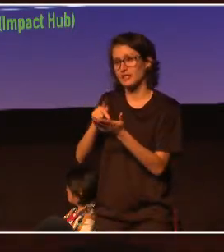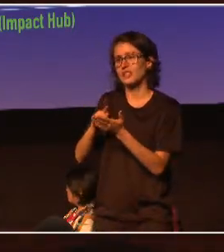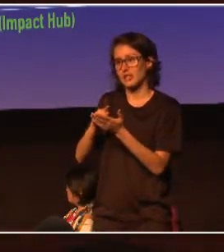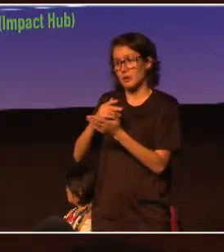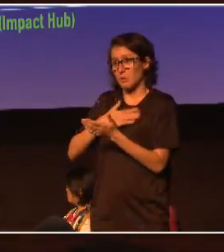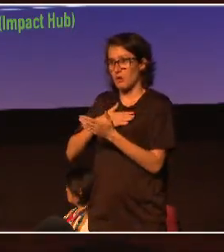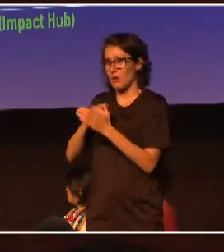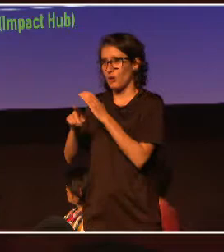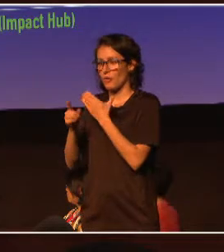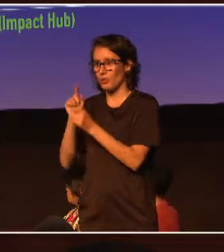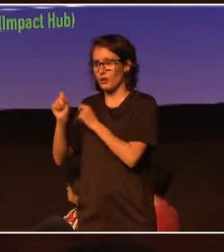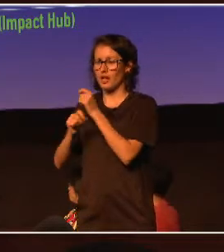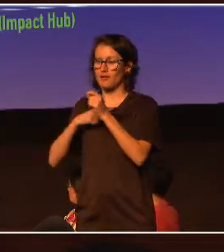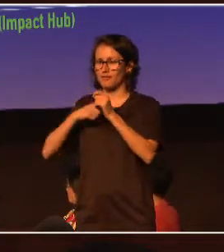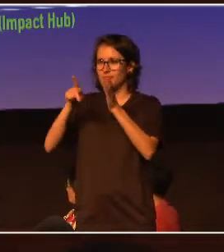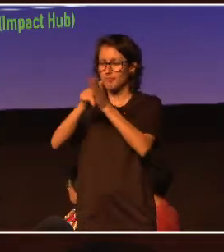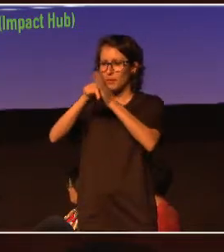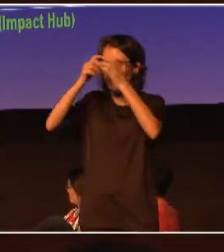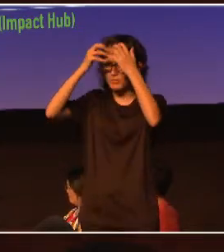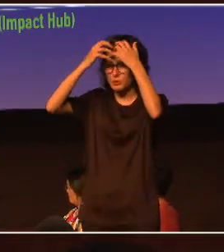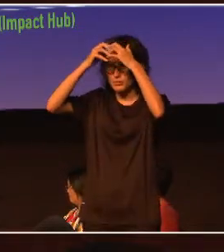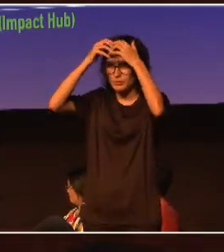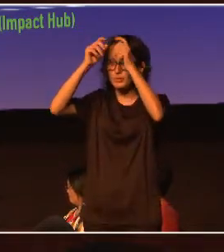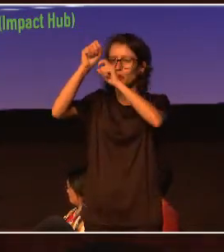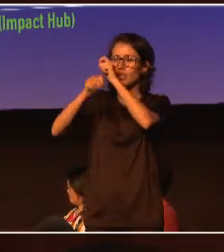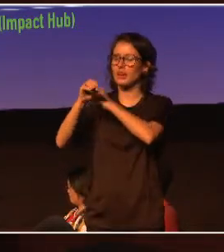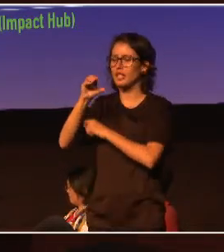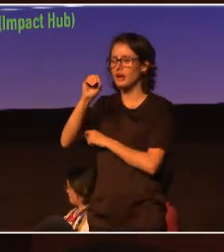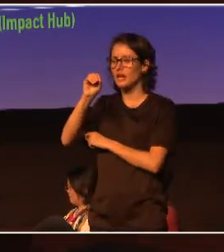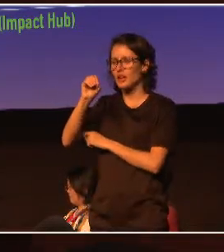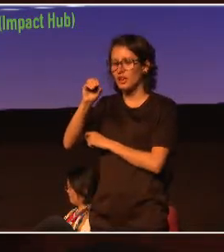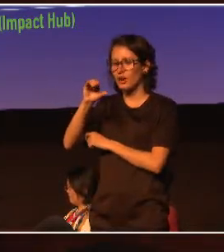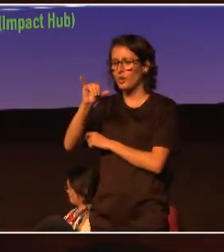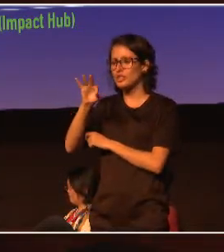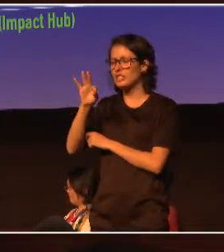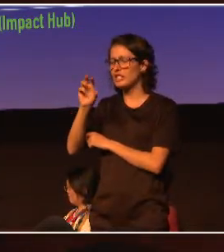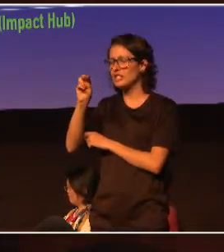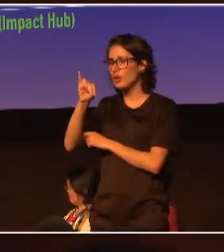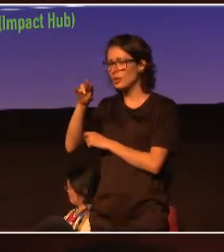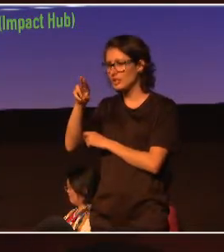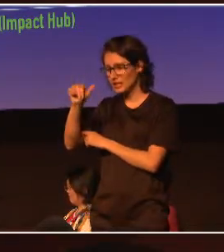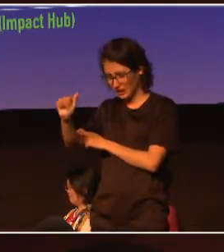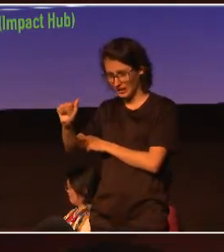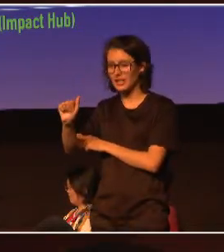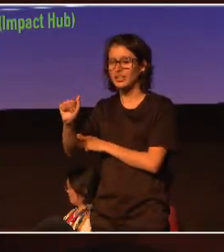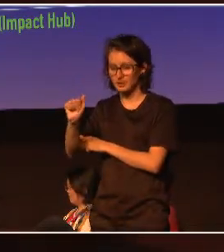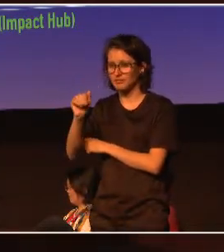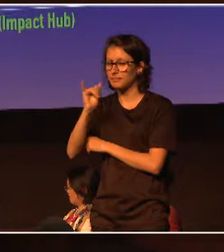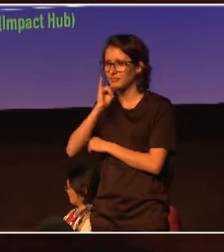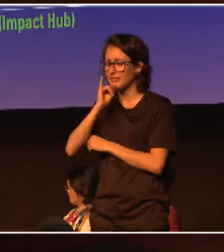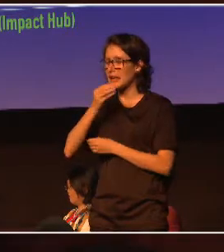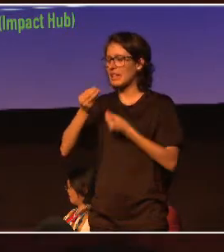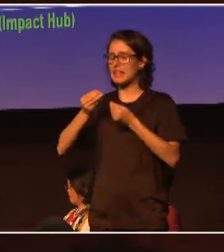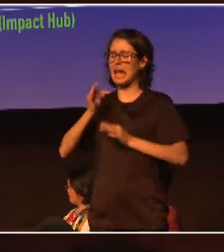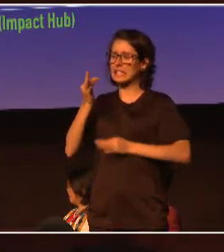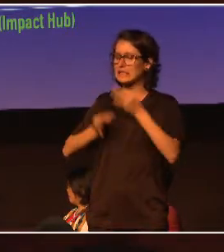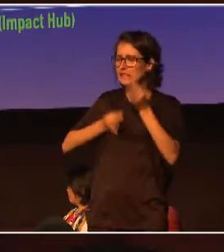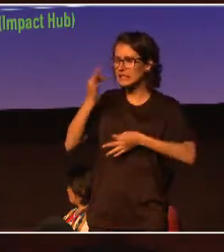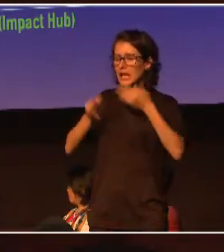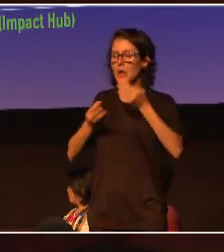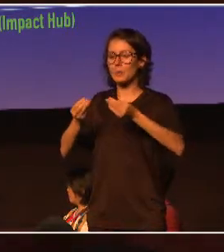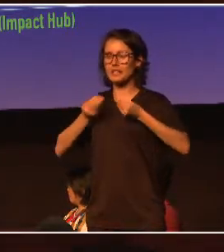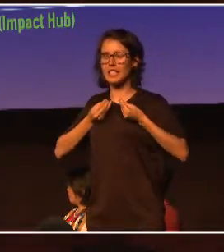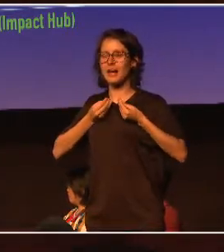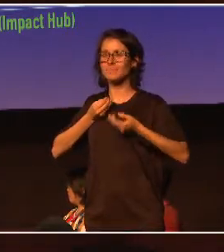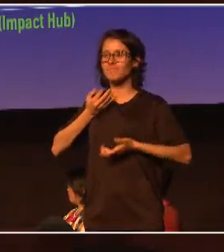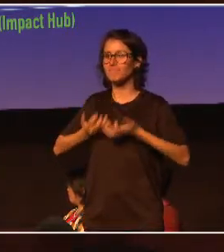que a ocitocina, que é o hormônio do orgasmo, da conchinha e de outras coisas que a gente acha muito interessantes, ela gera confiança.